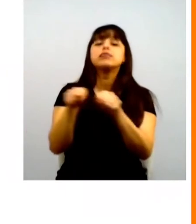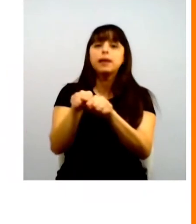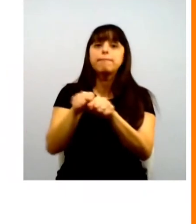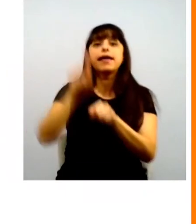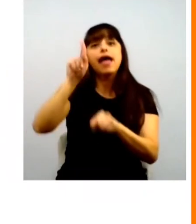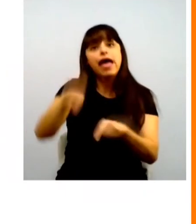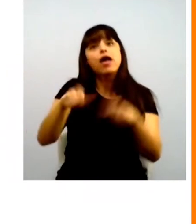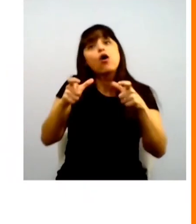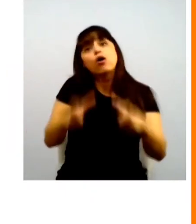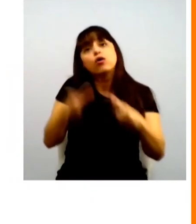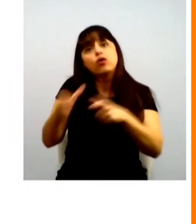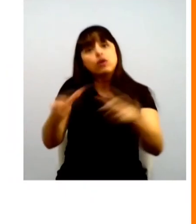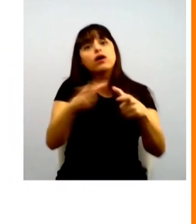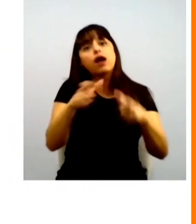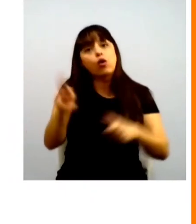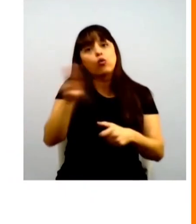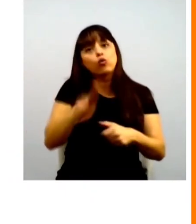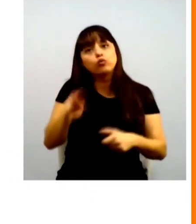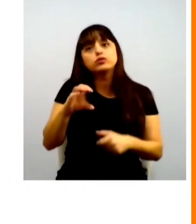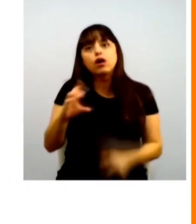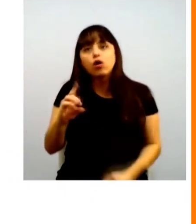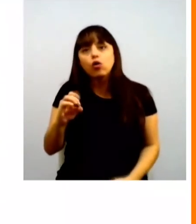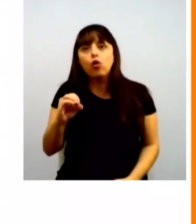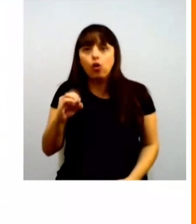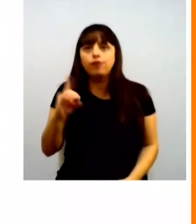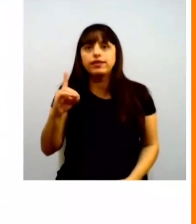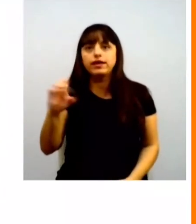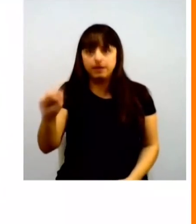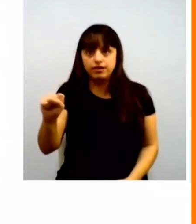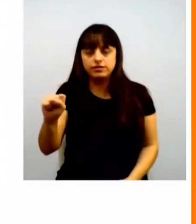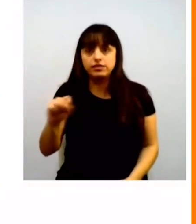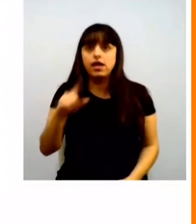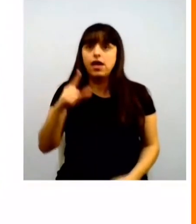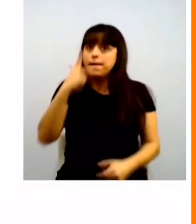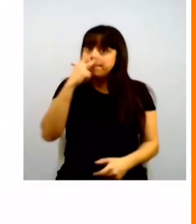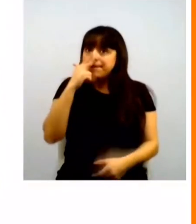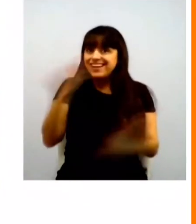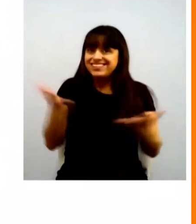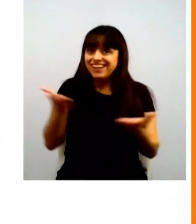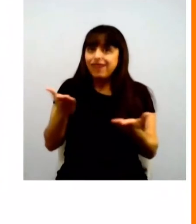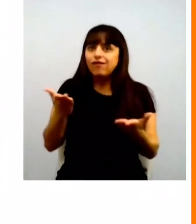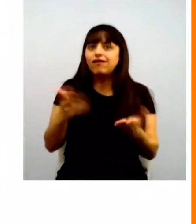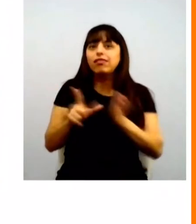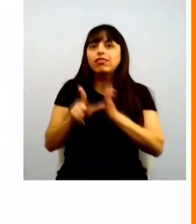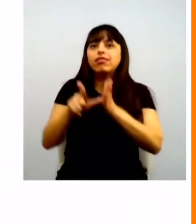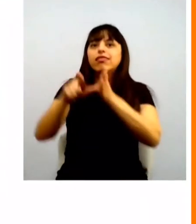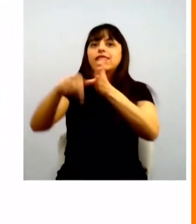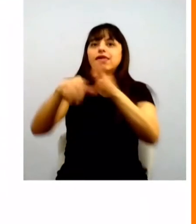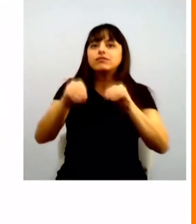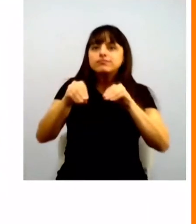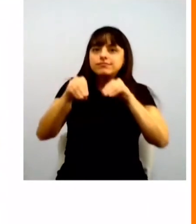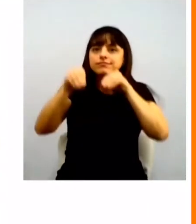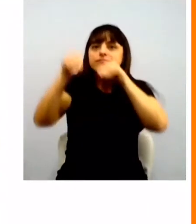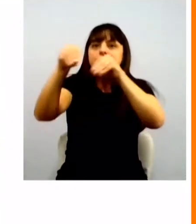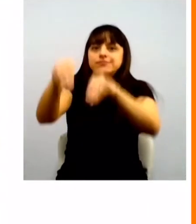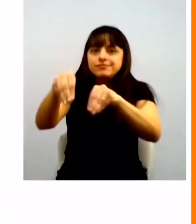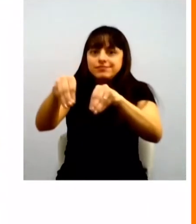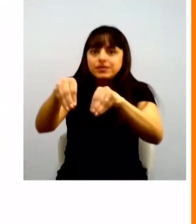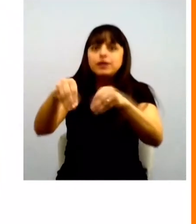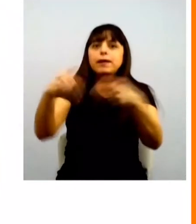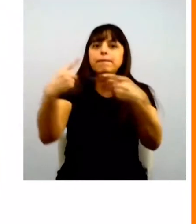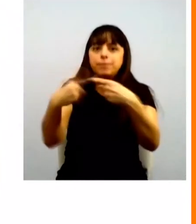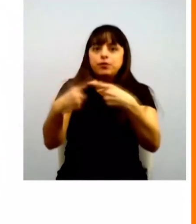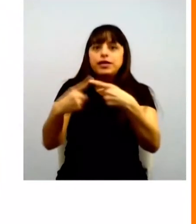pandemia, isto é posible que esta agenda 2030 se alargue, se cambie porque isto afectará a algunos